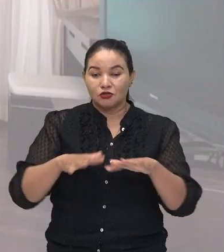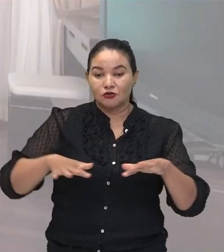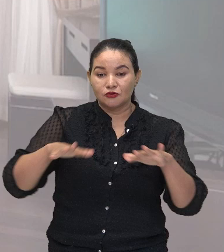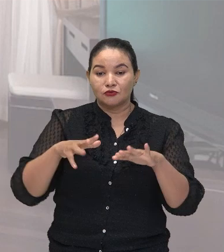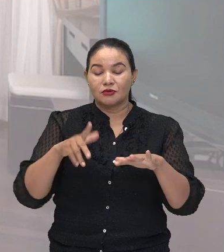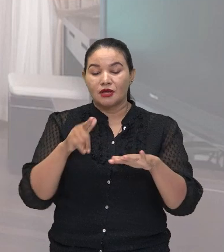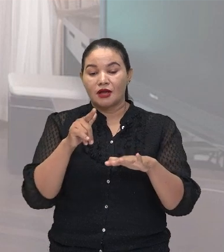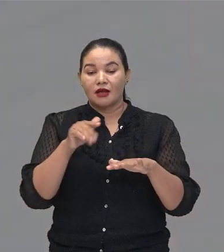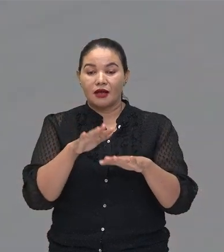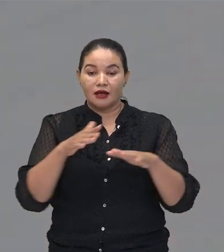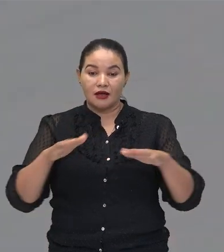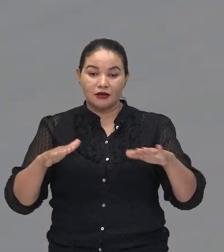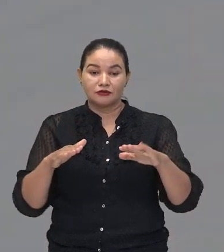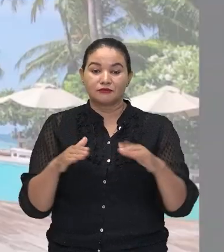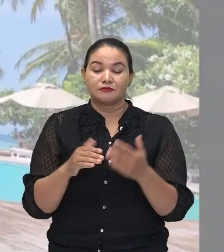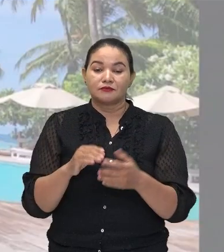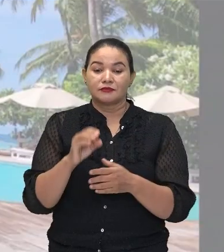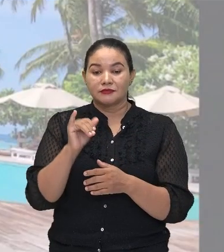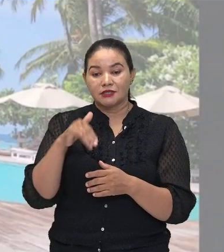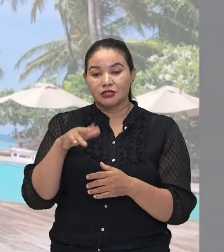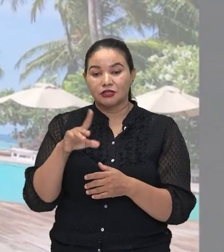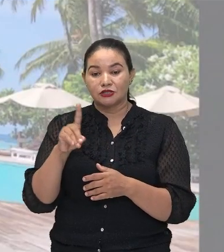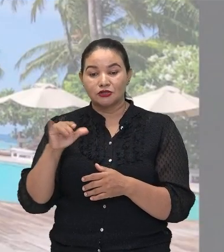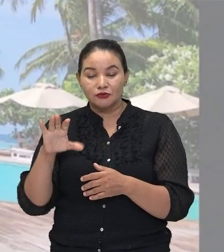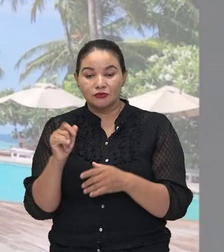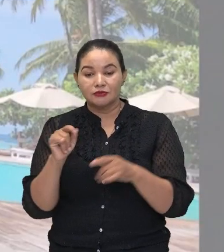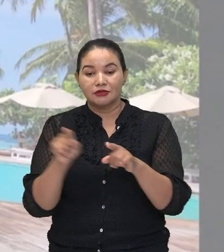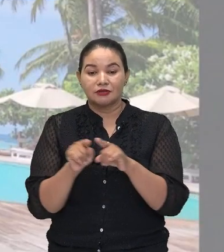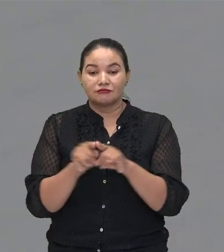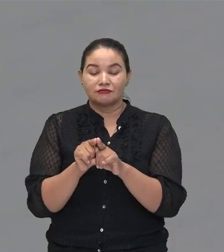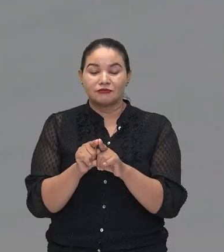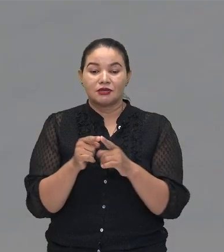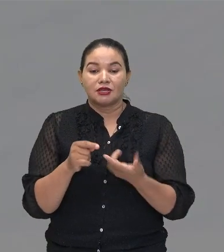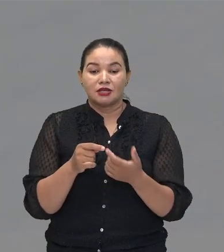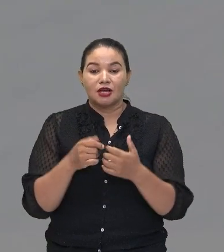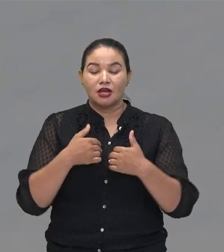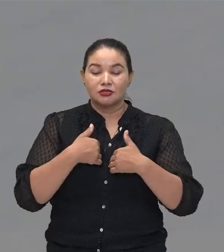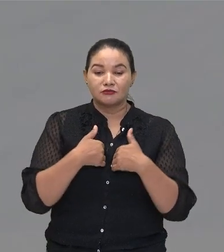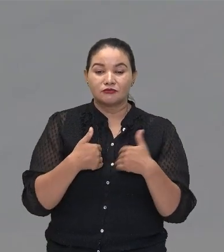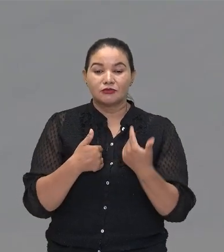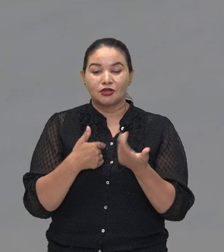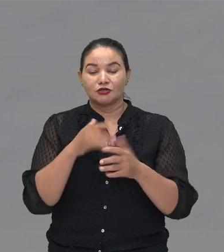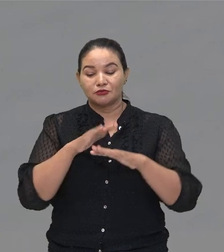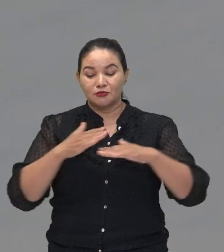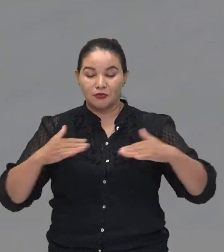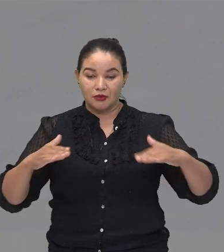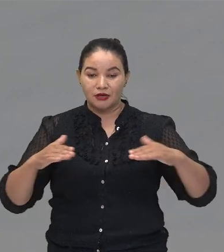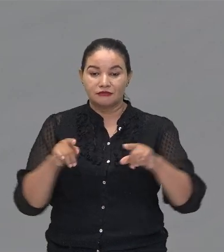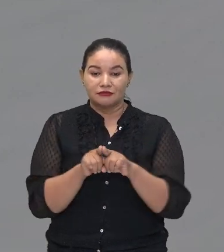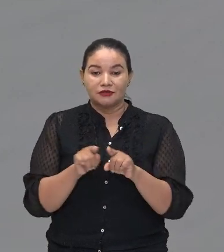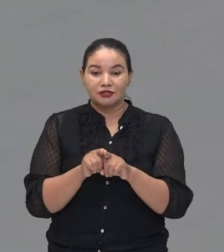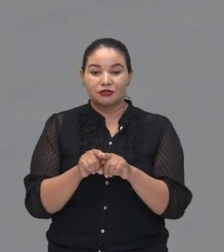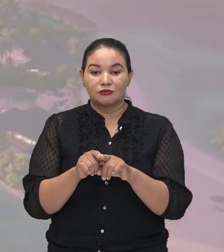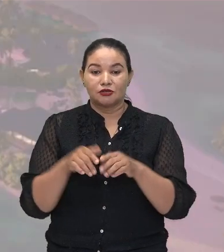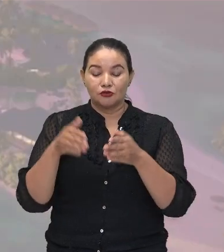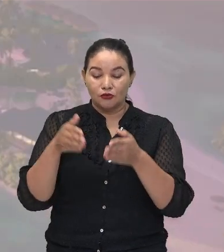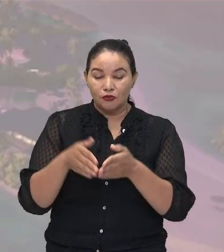águas do Oceano Índico e tem uma vasta vida marinha, além de poder oferecer